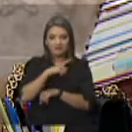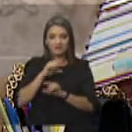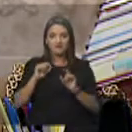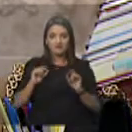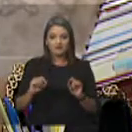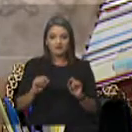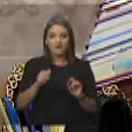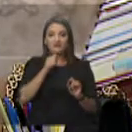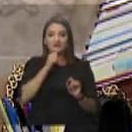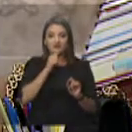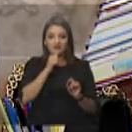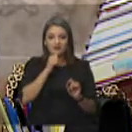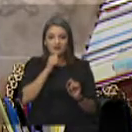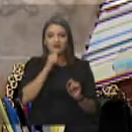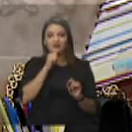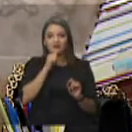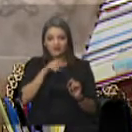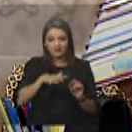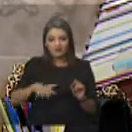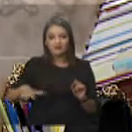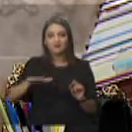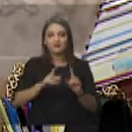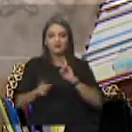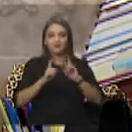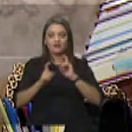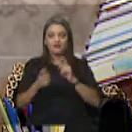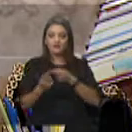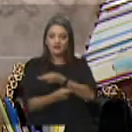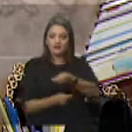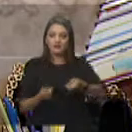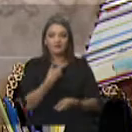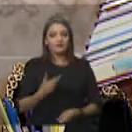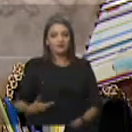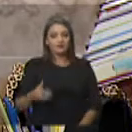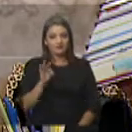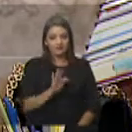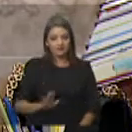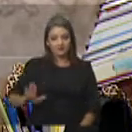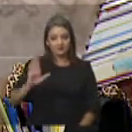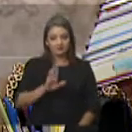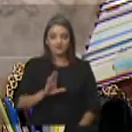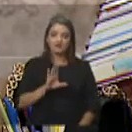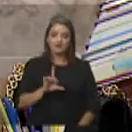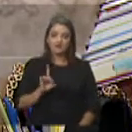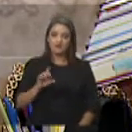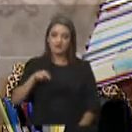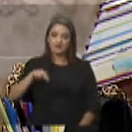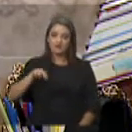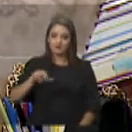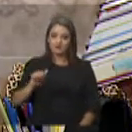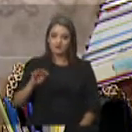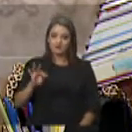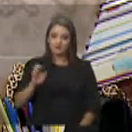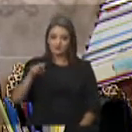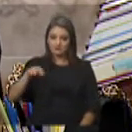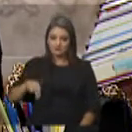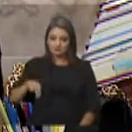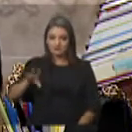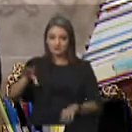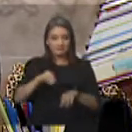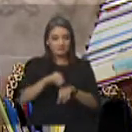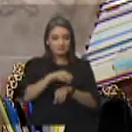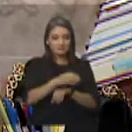implementação à época, os órgãos da Administração Pública Federal, ABIN e DENATRAN, com a operacionalização